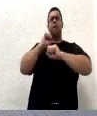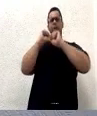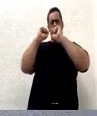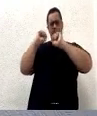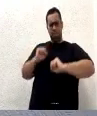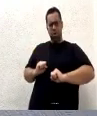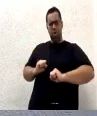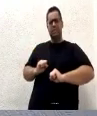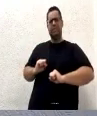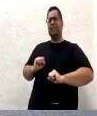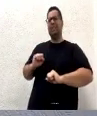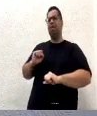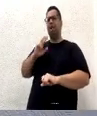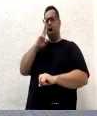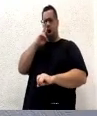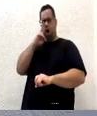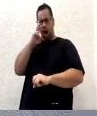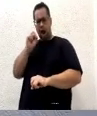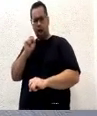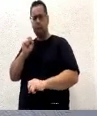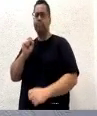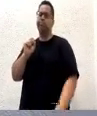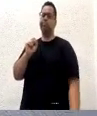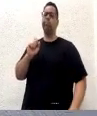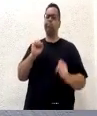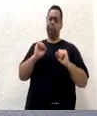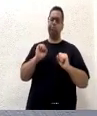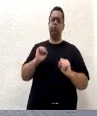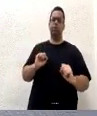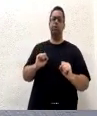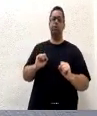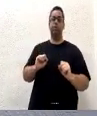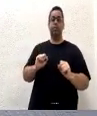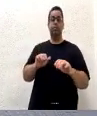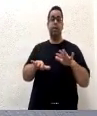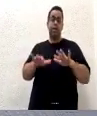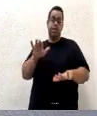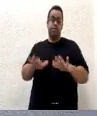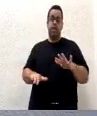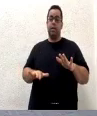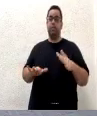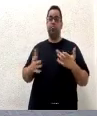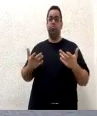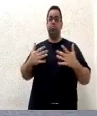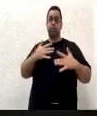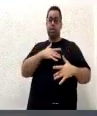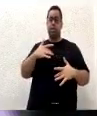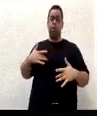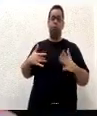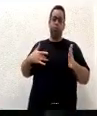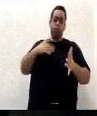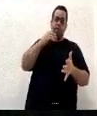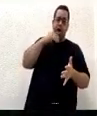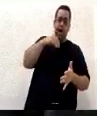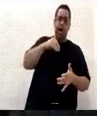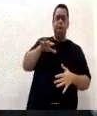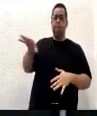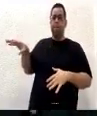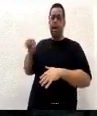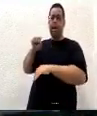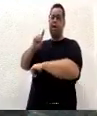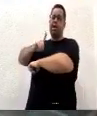pode ter uma condição de saúde não tão favorável, teve contato com a dengue e ela vai agravar. Então, a gente não